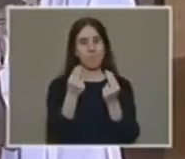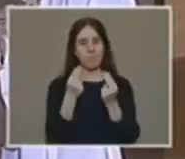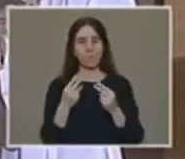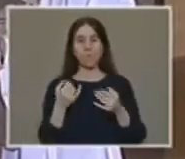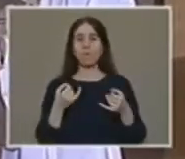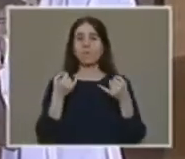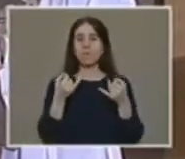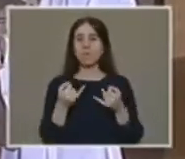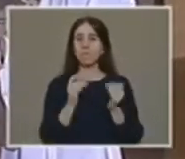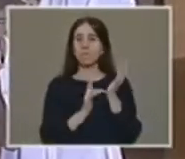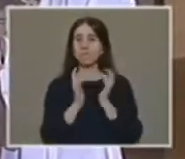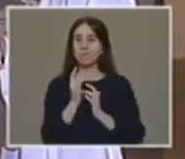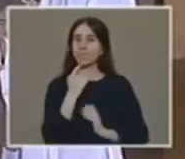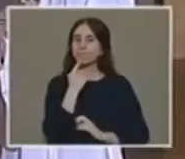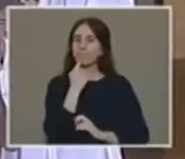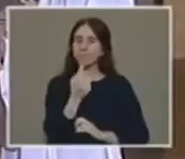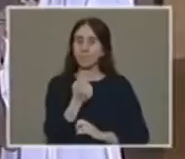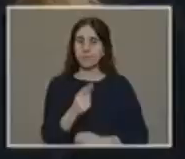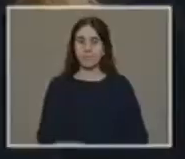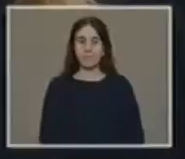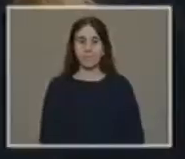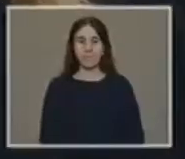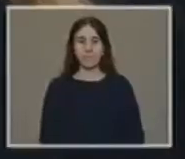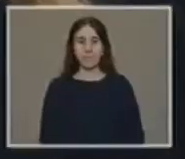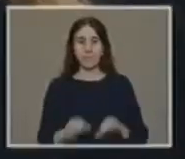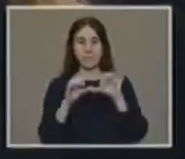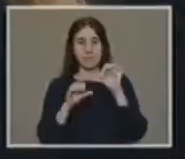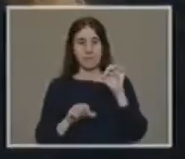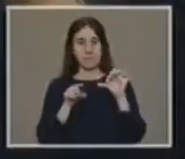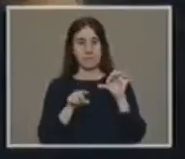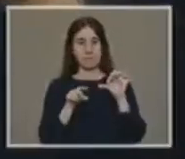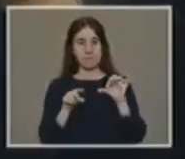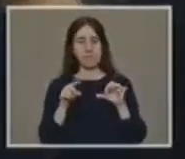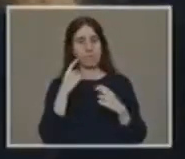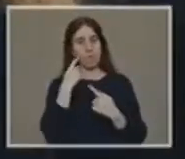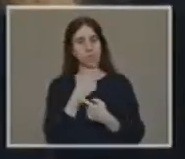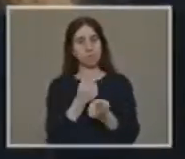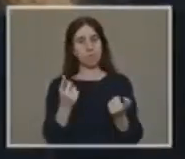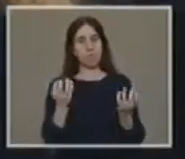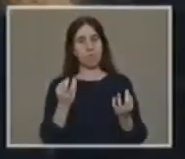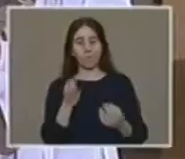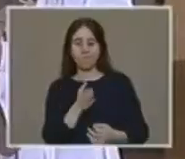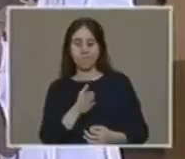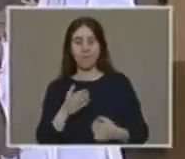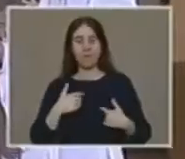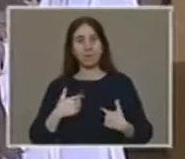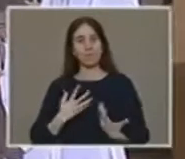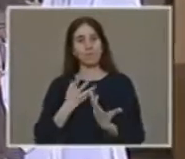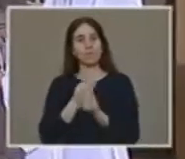Depois disse-lhes: foram estas as palavras que vos dirigi quando ainda estava